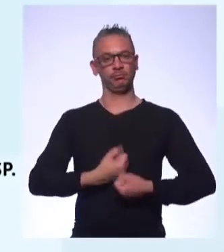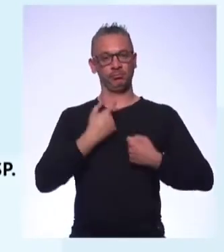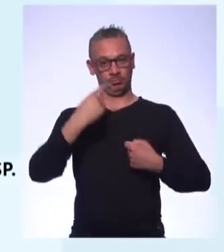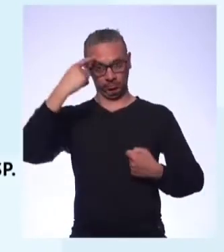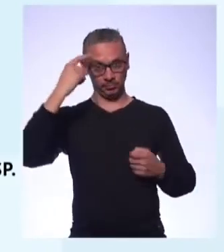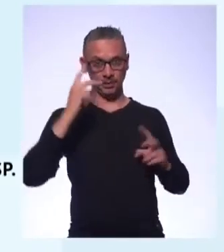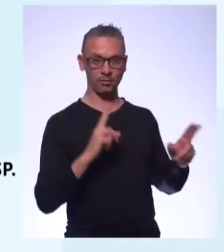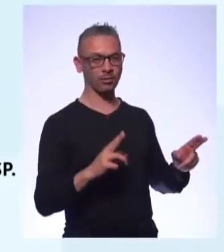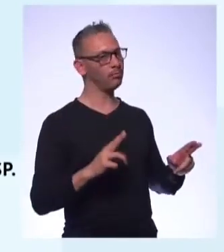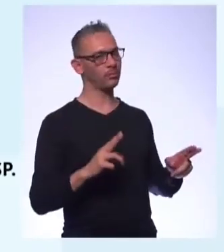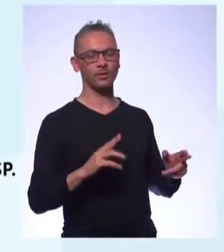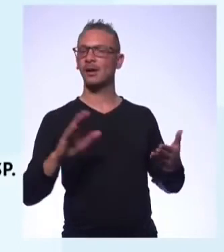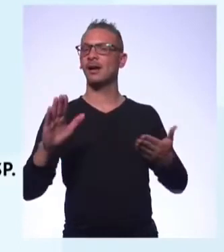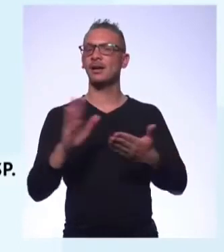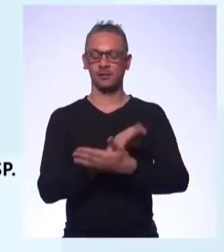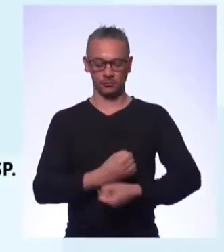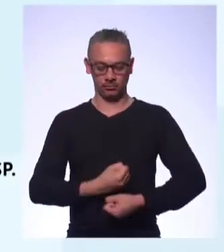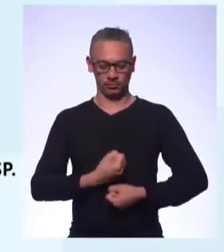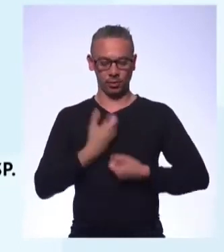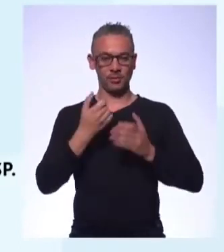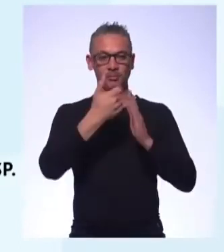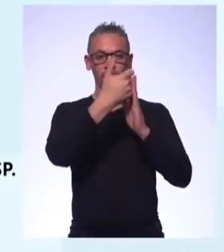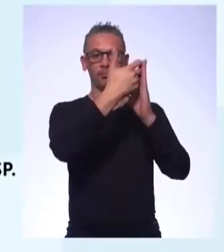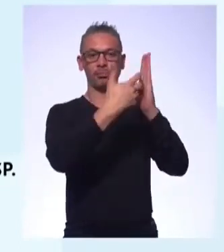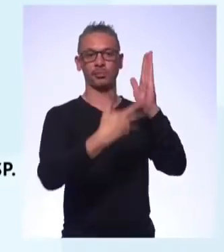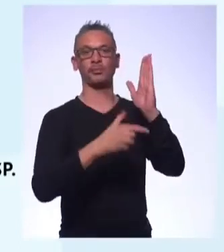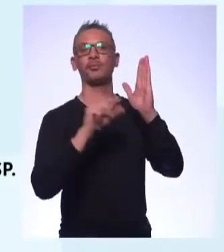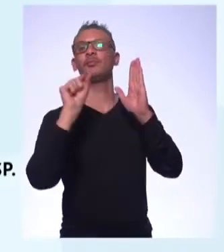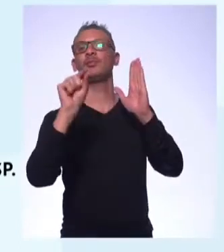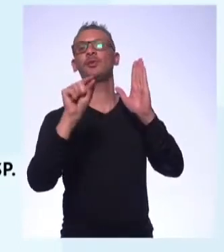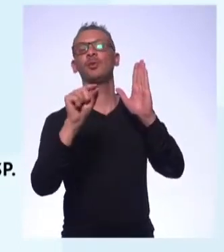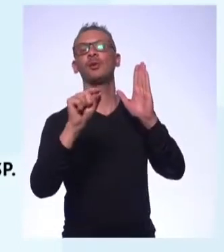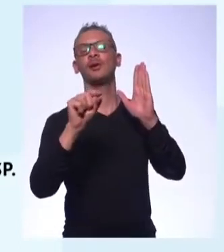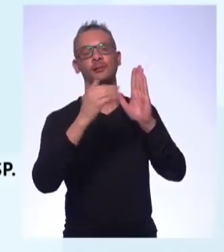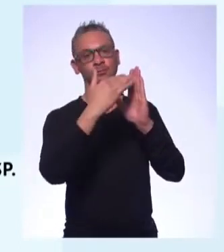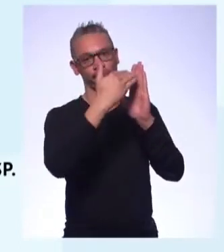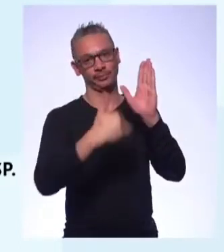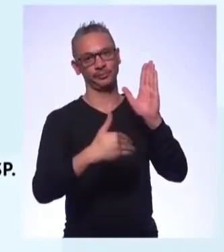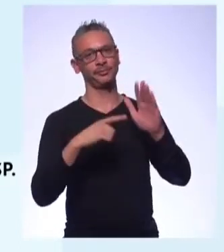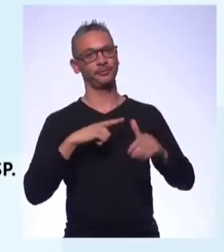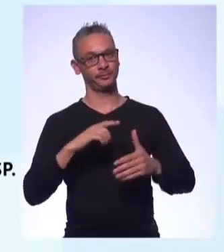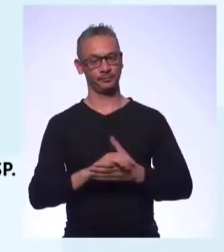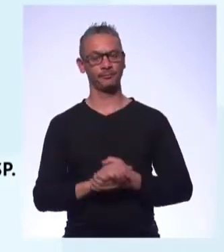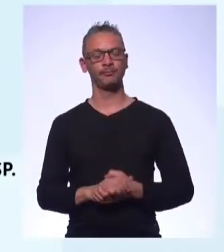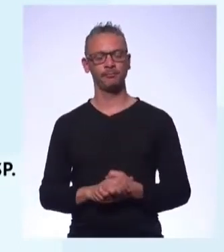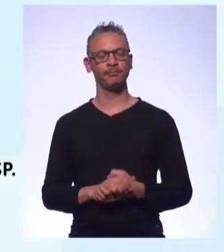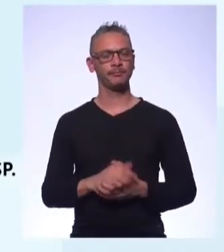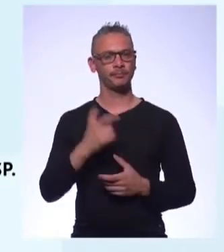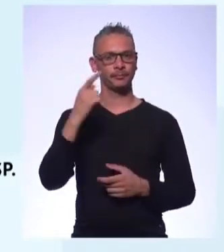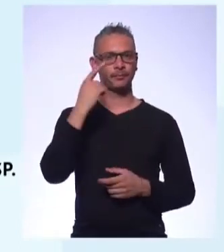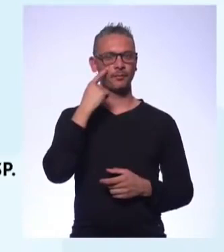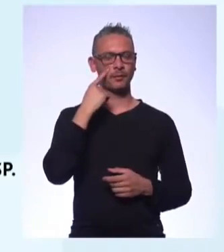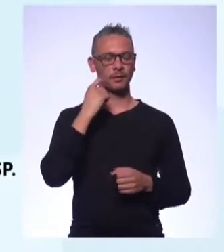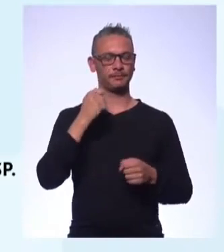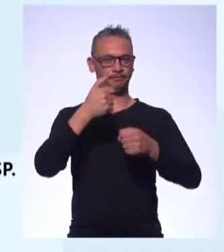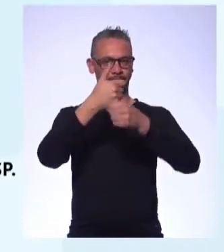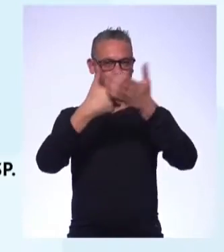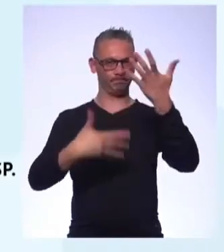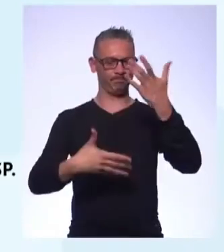pensa, é o que o poema está falando, né, é a voz que fala no poema. Isso, deixa eu voltar aqui para o chat. Olha,